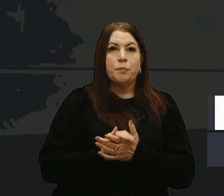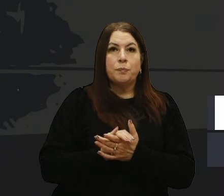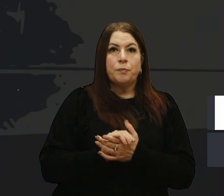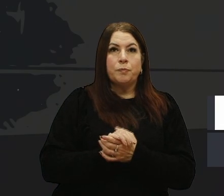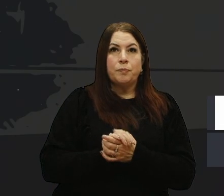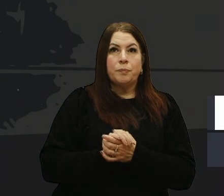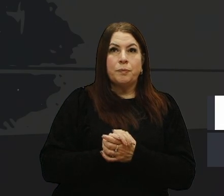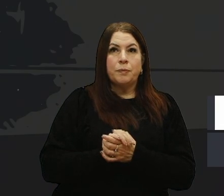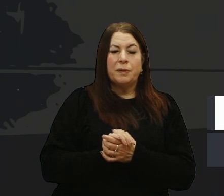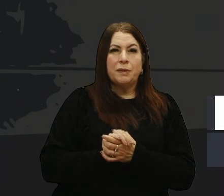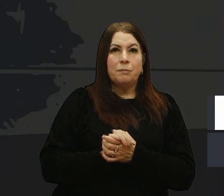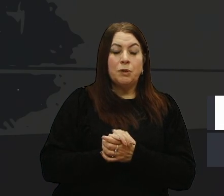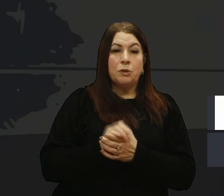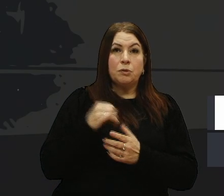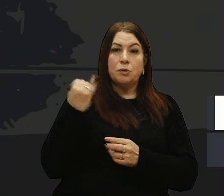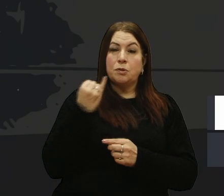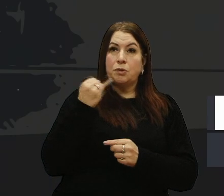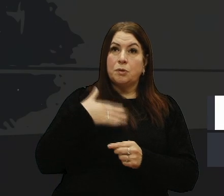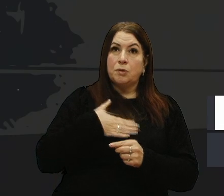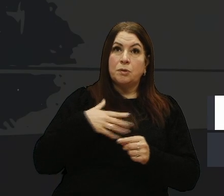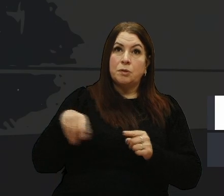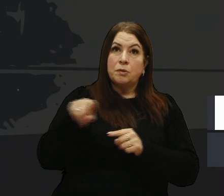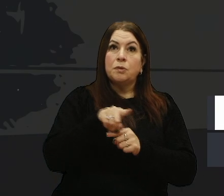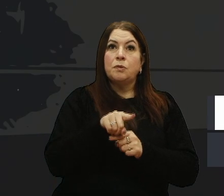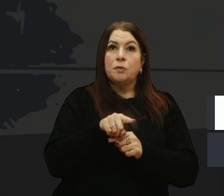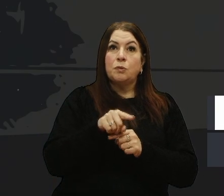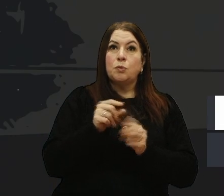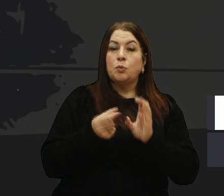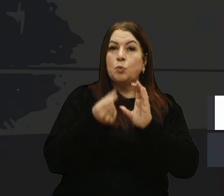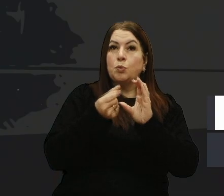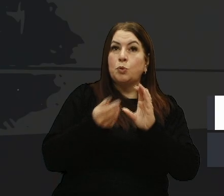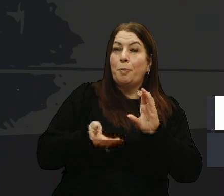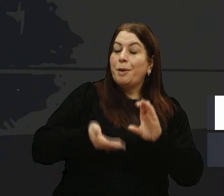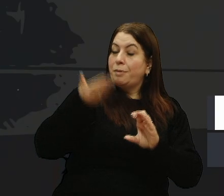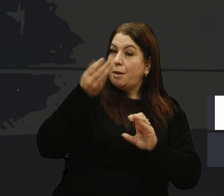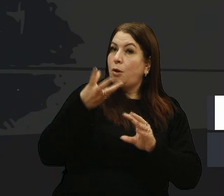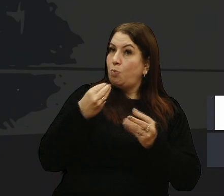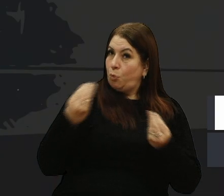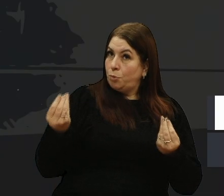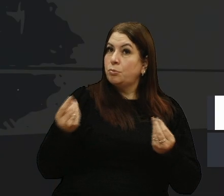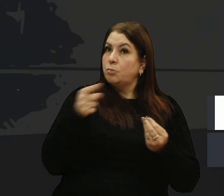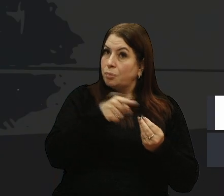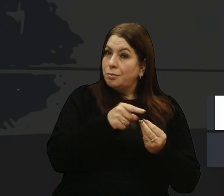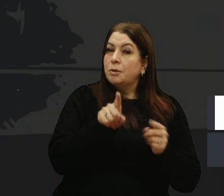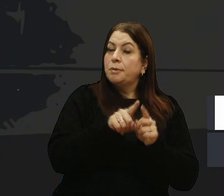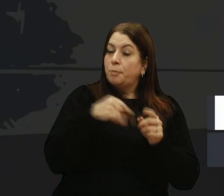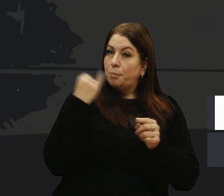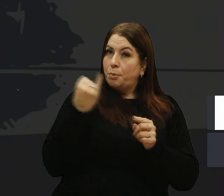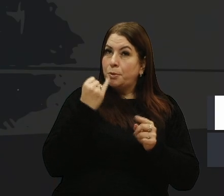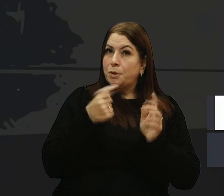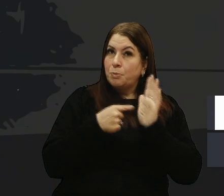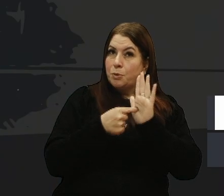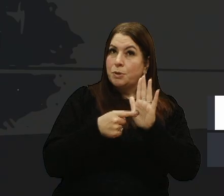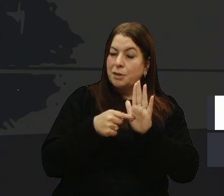coisa. Importante salientar que a gente aumentou, mas os custos aumentaram muito, tá? Então foi